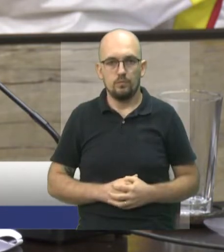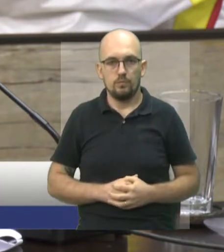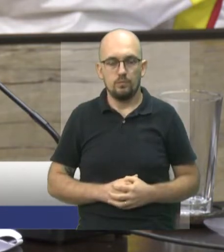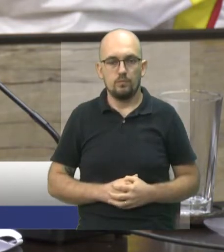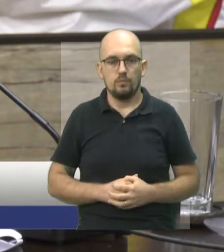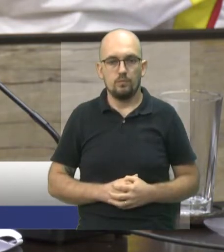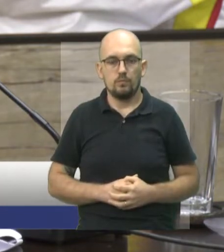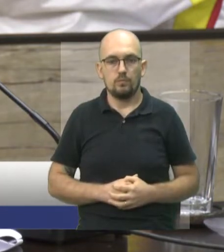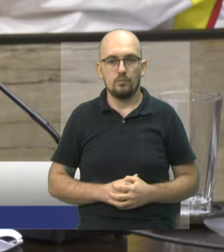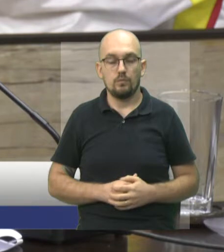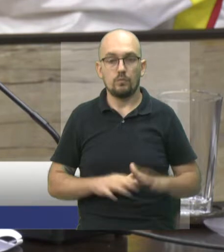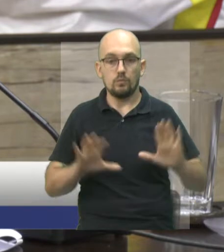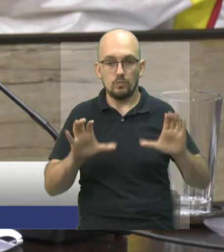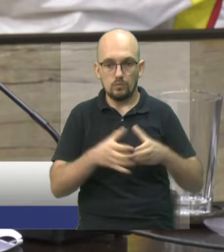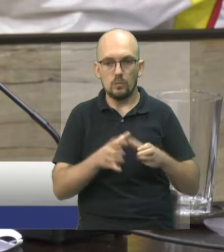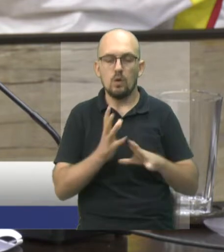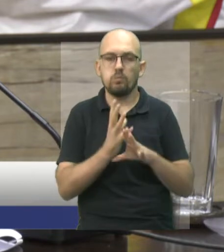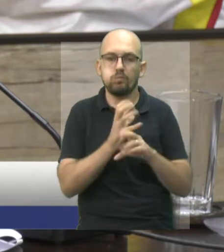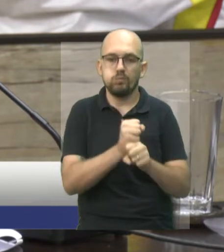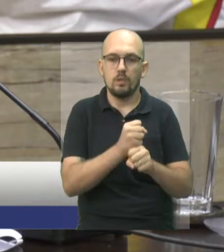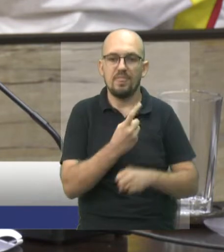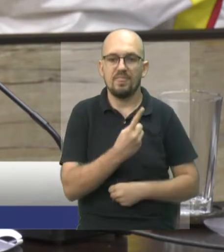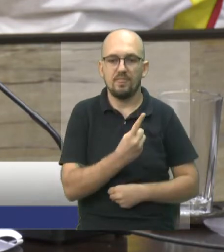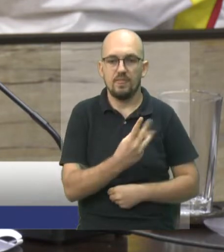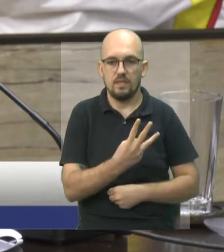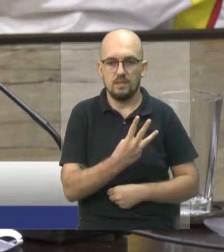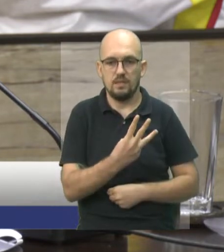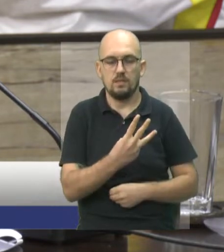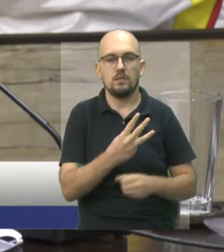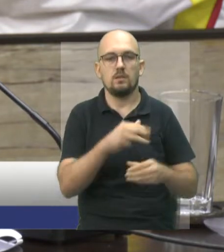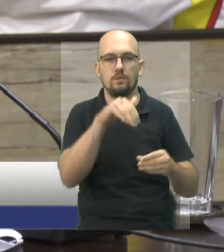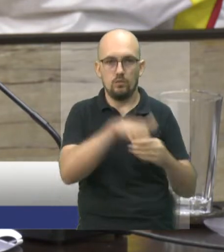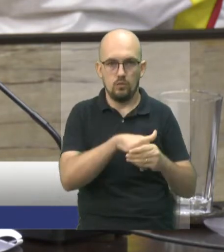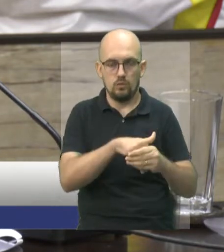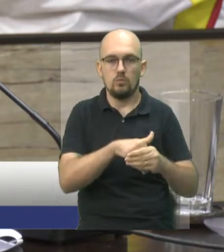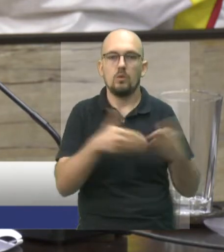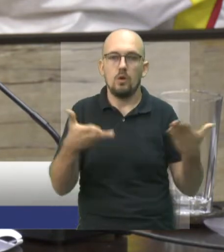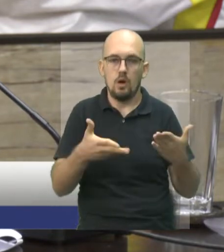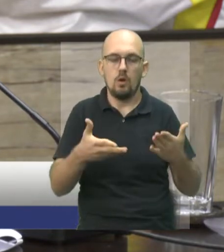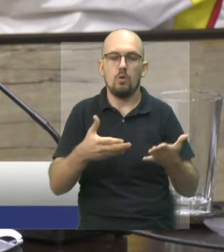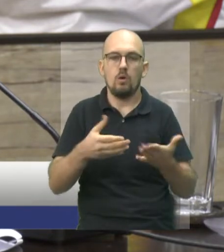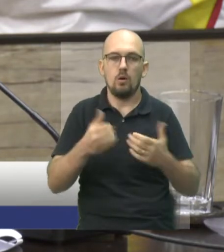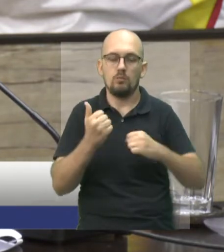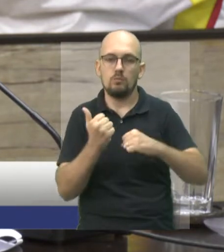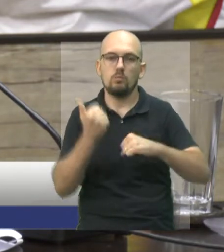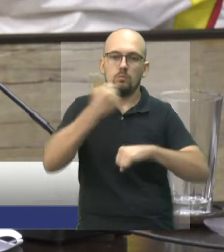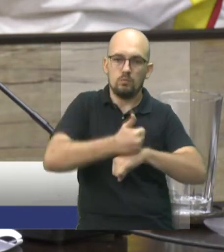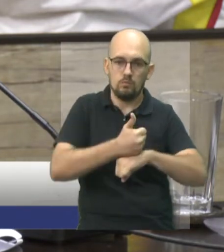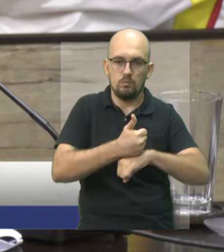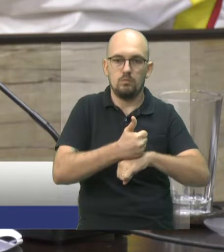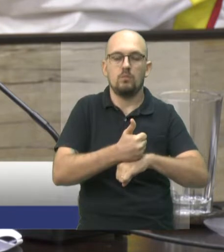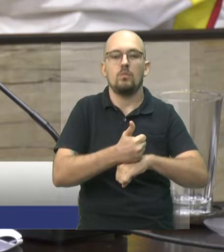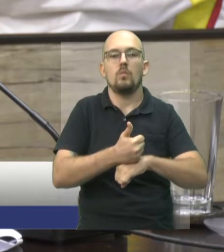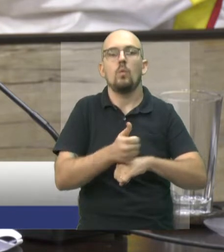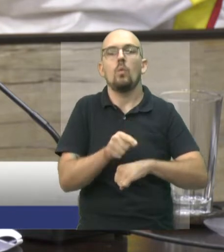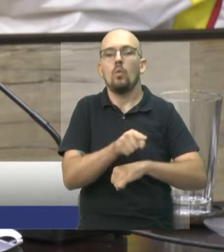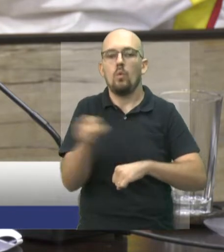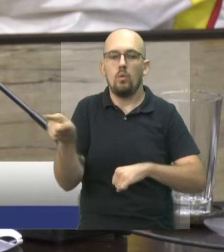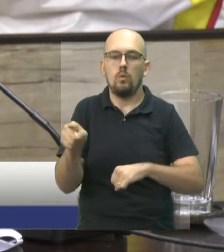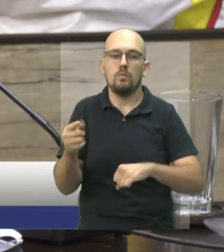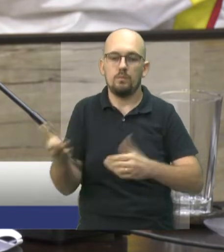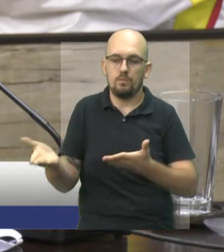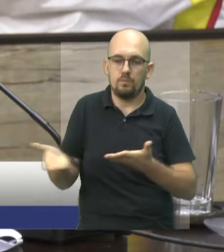Chapa que foi eleita com 13 votos. Declaro empossados os eleitos para compor a